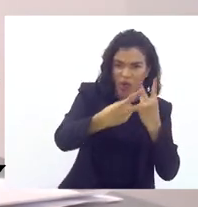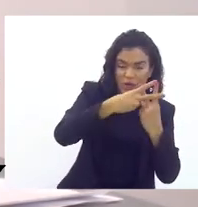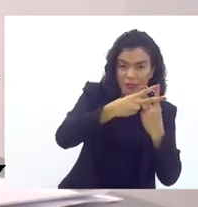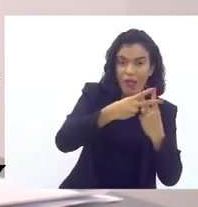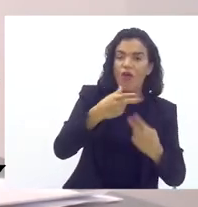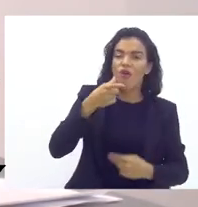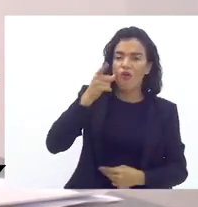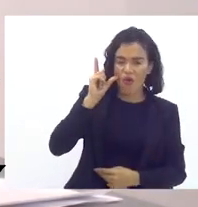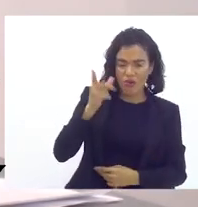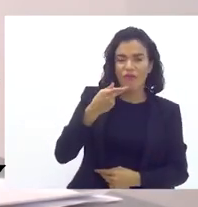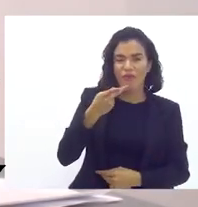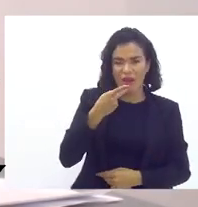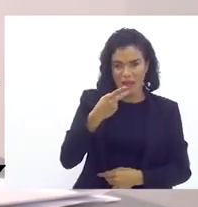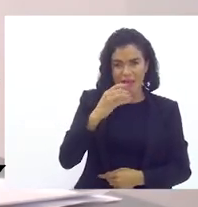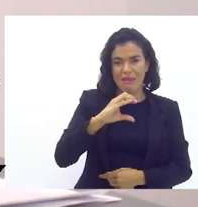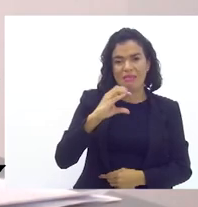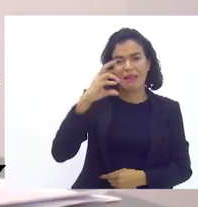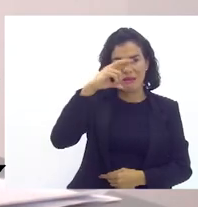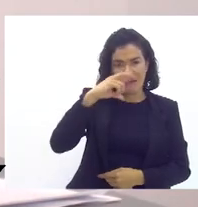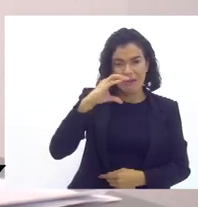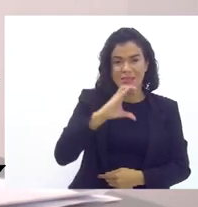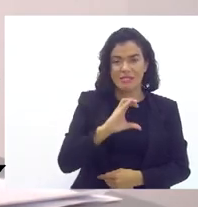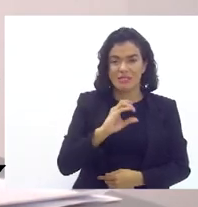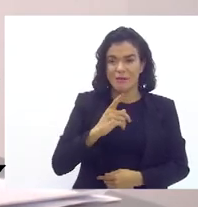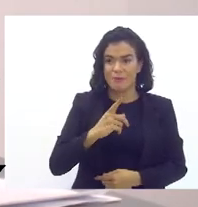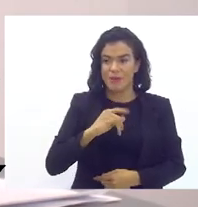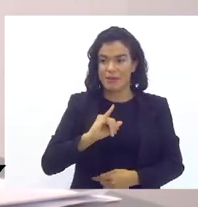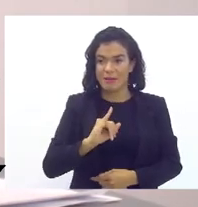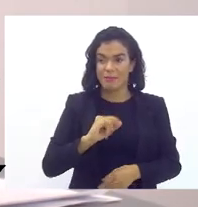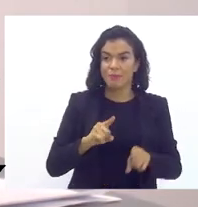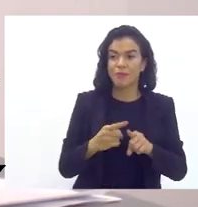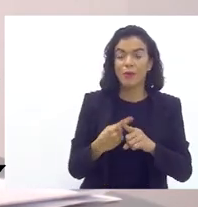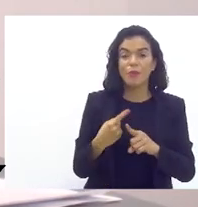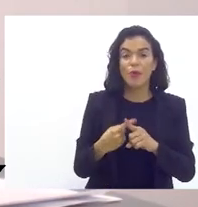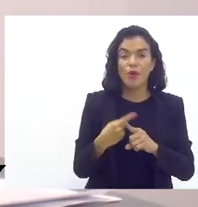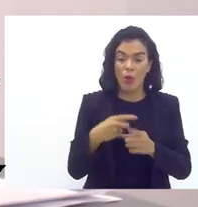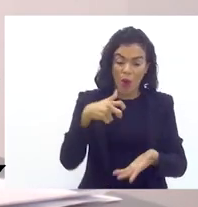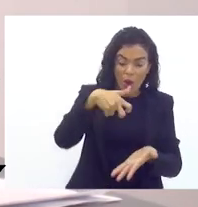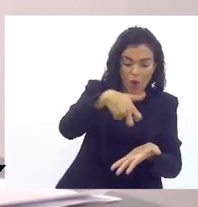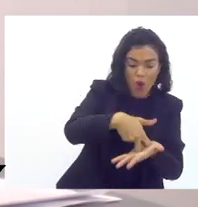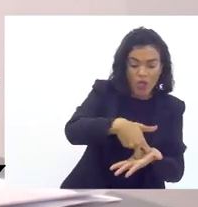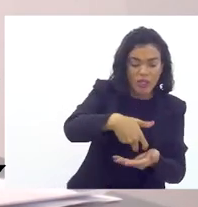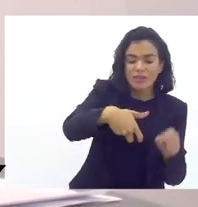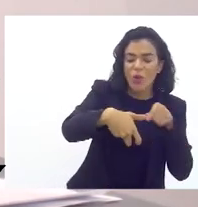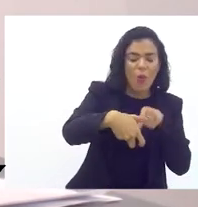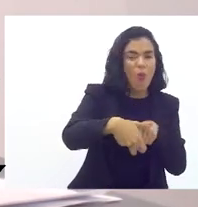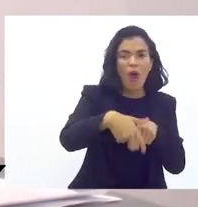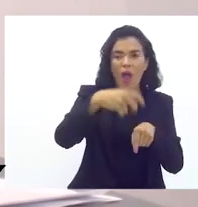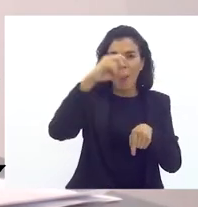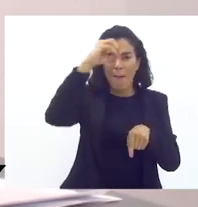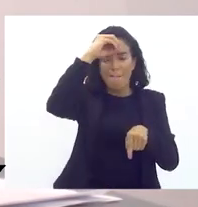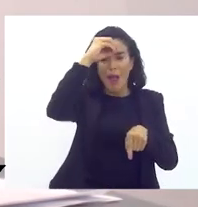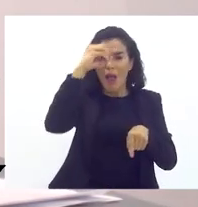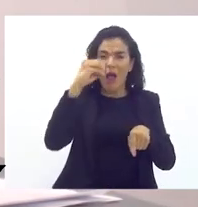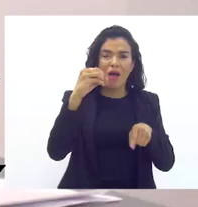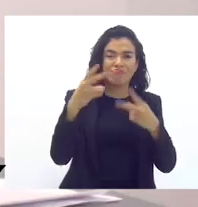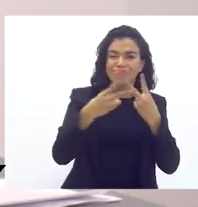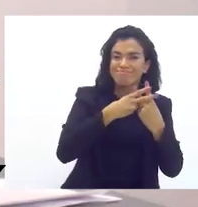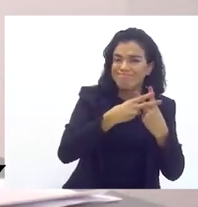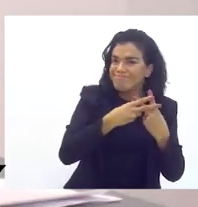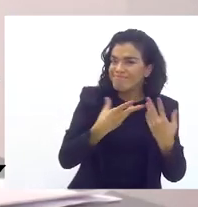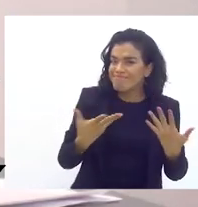ontem lá na CPI também porque o peso de uma condenação de inocente é indelével essa marca indelével